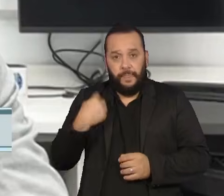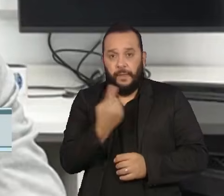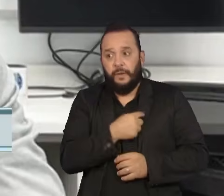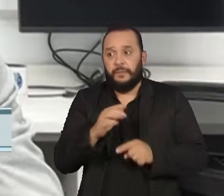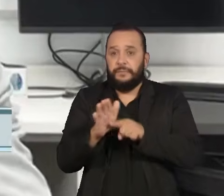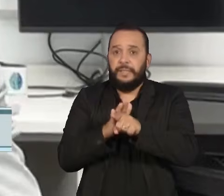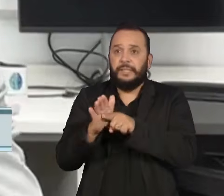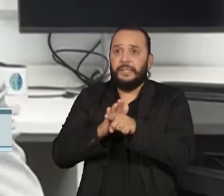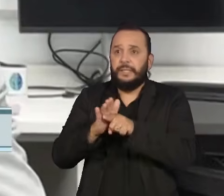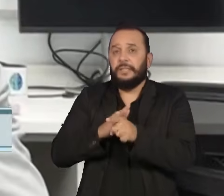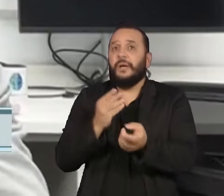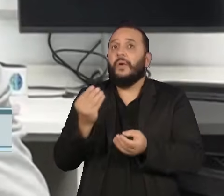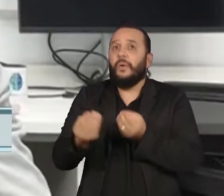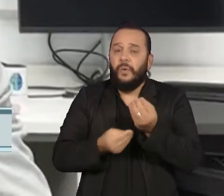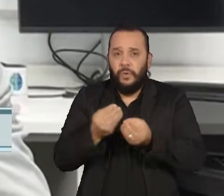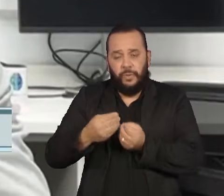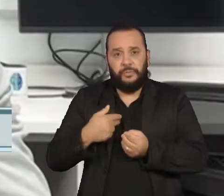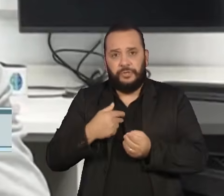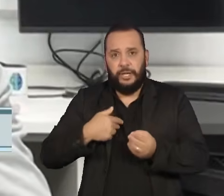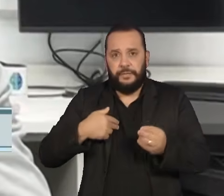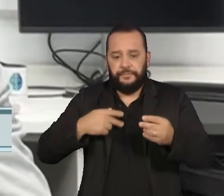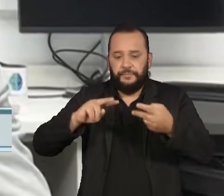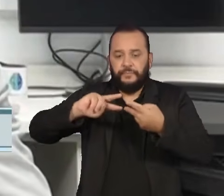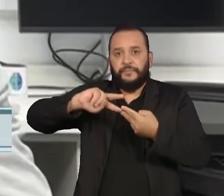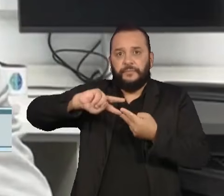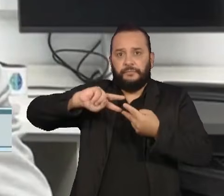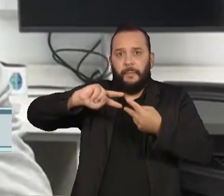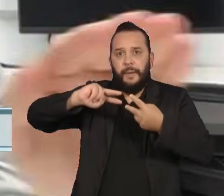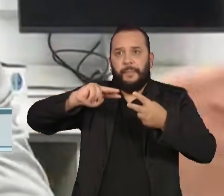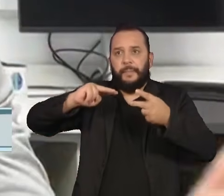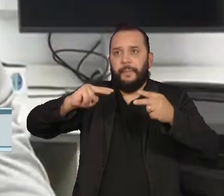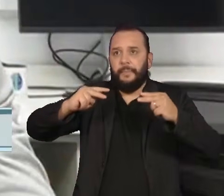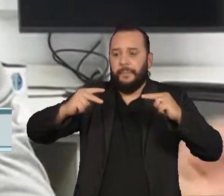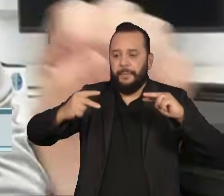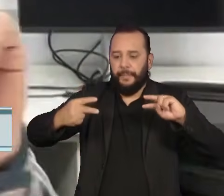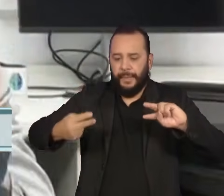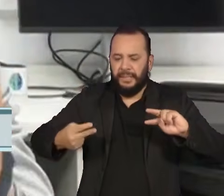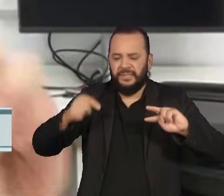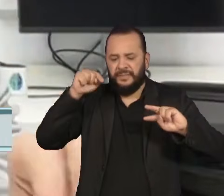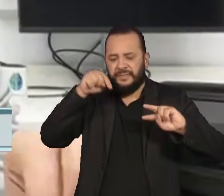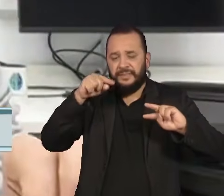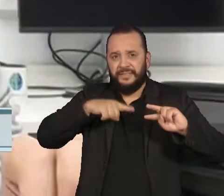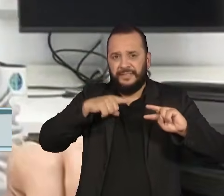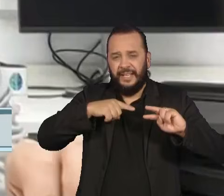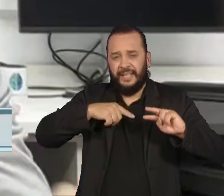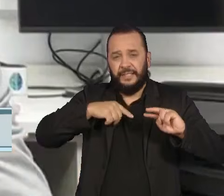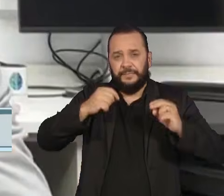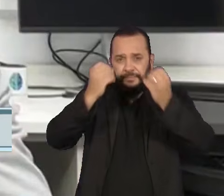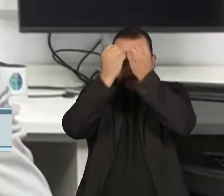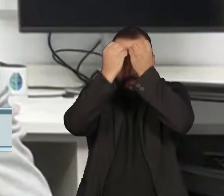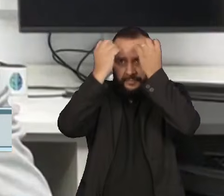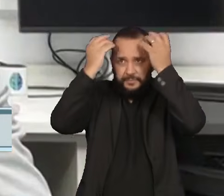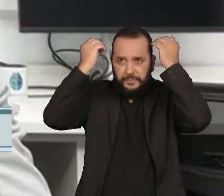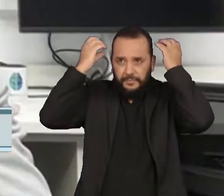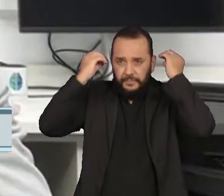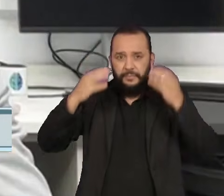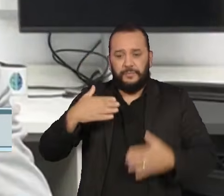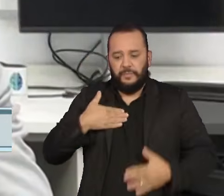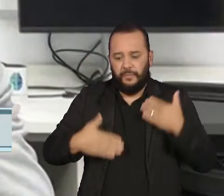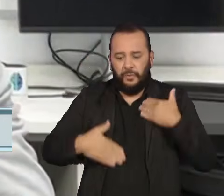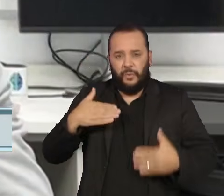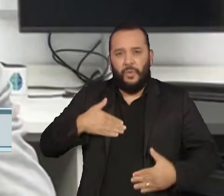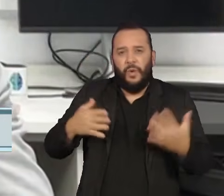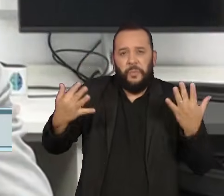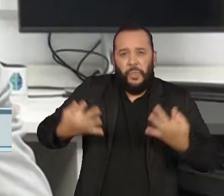estudo foi a sobreposição genética entre essas condições. Então, TDAH, dor crônica em várias partes do